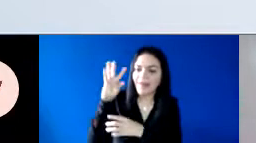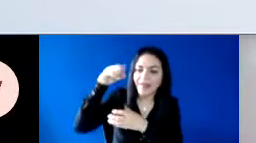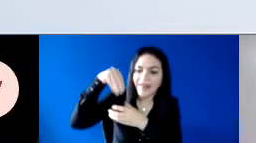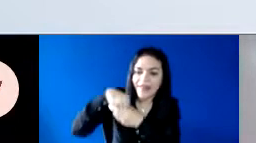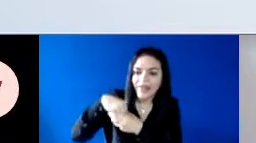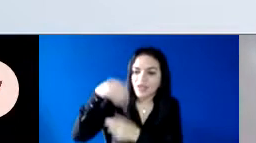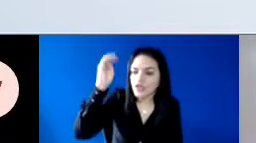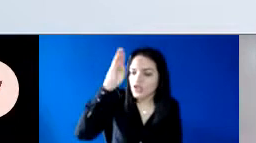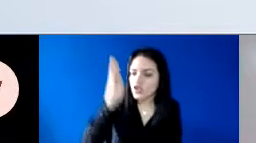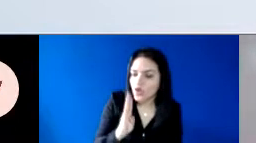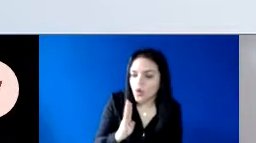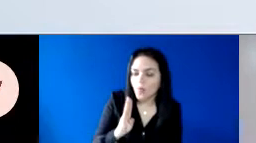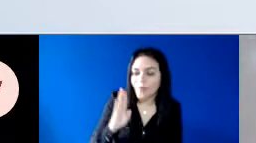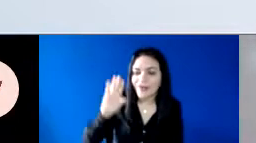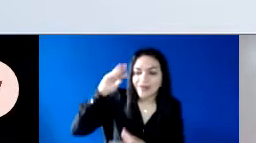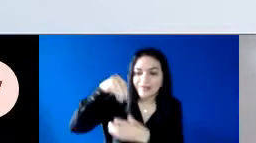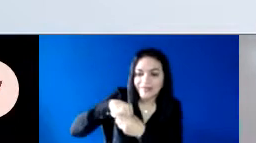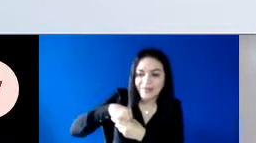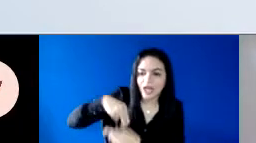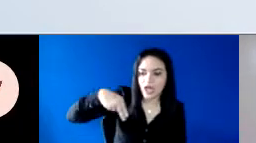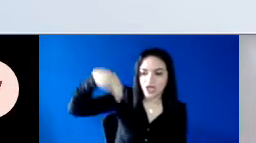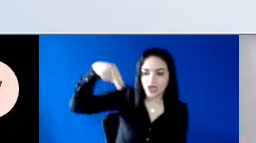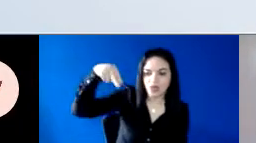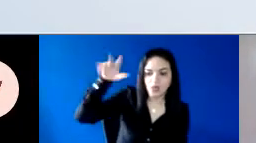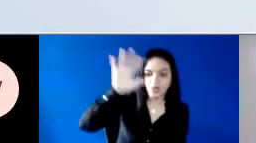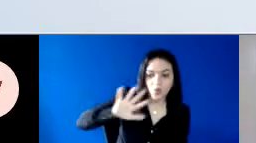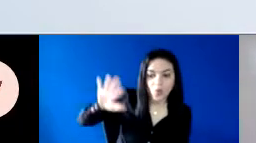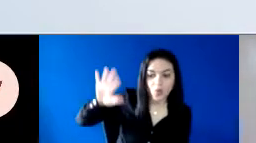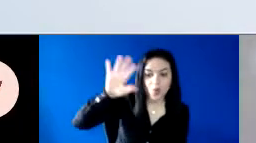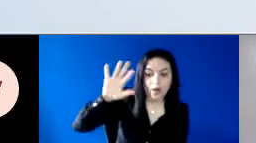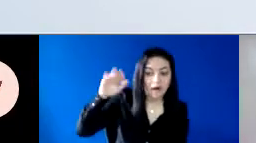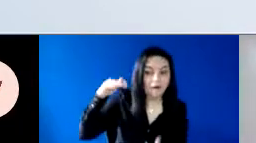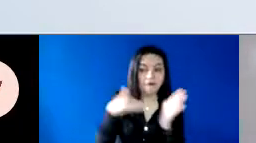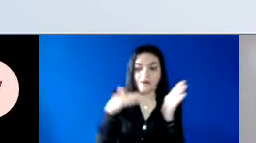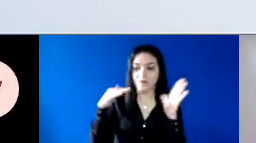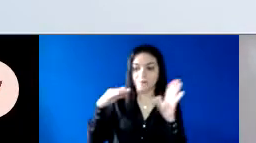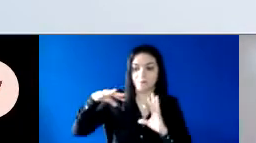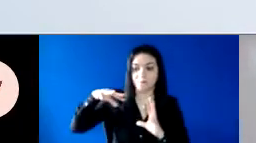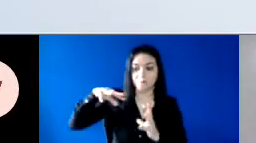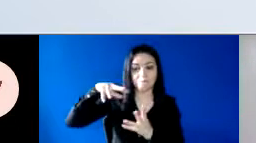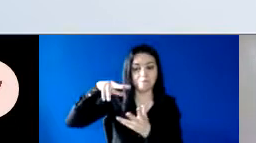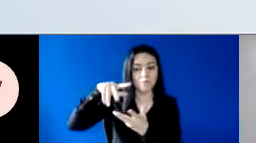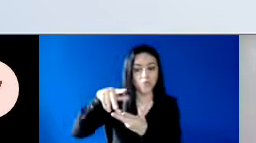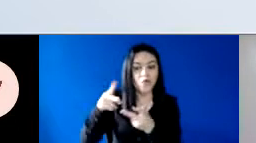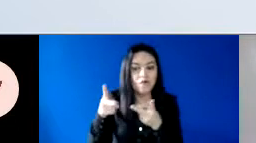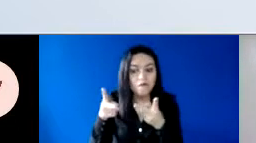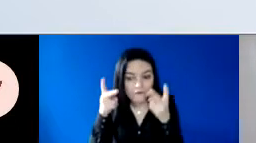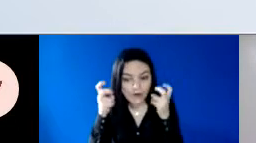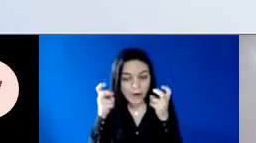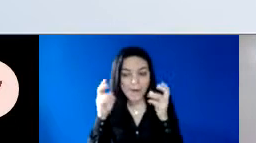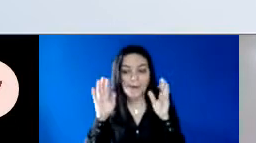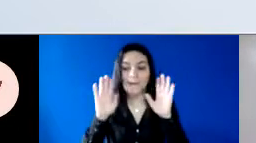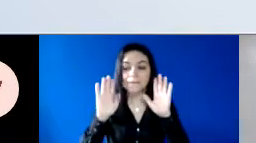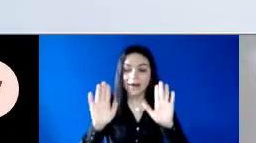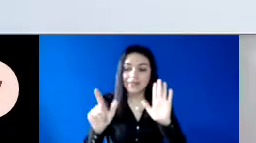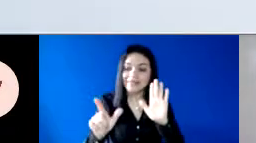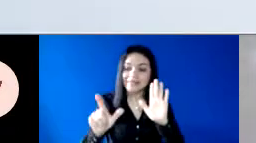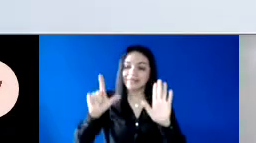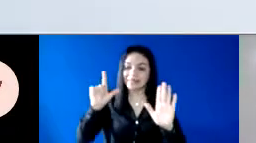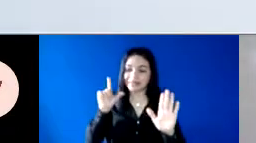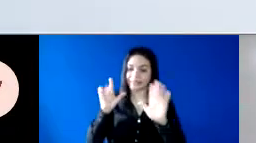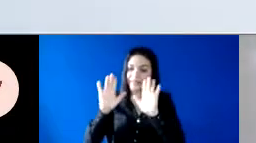do Nordeste e até mesmo no mundo, porque é muito importante a gente ter essa noção. Mas antes da gente entrar nesse